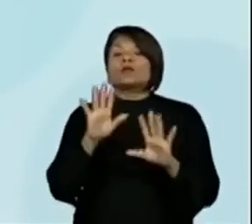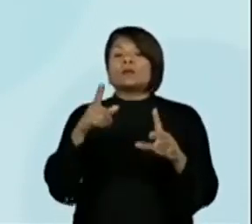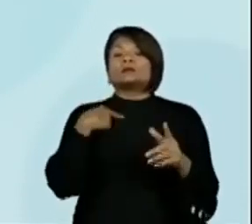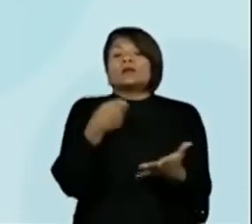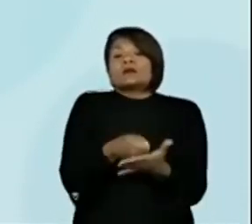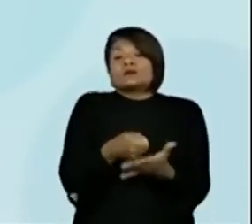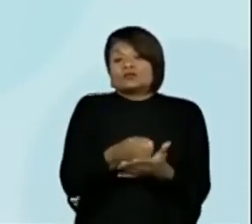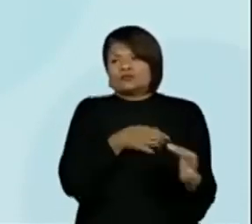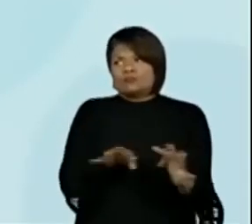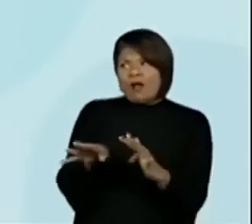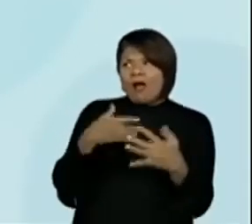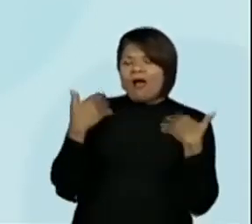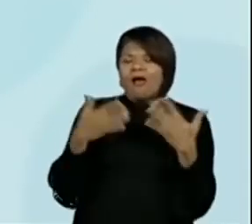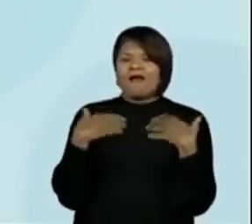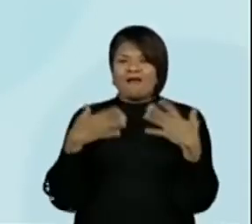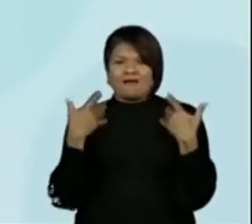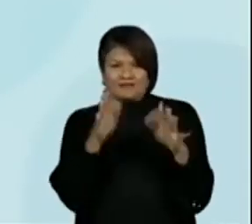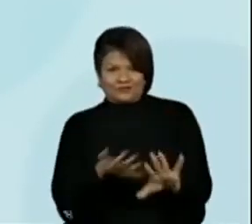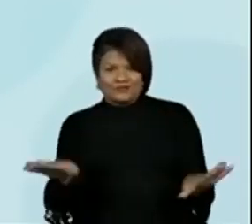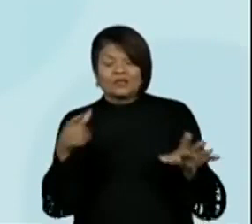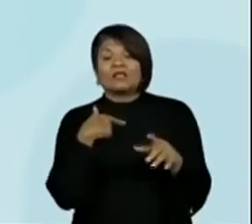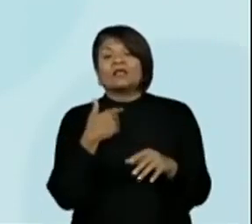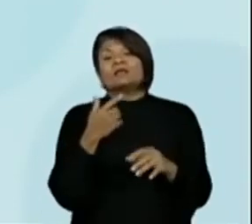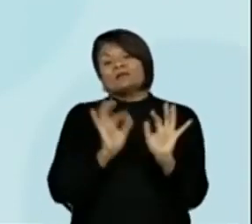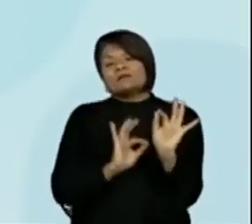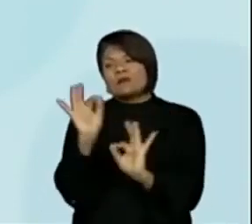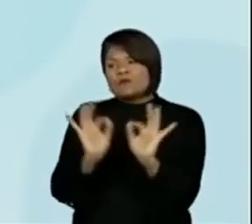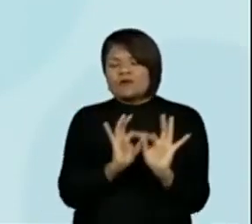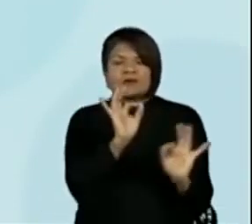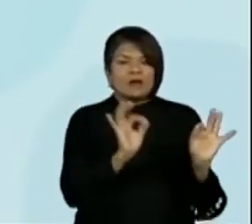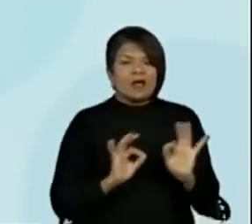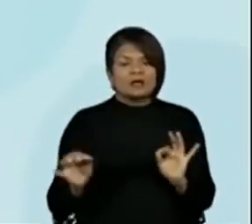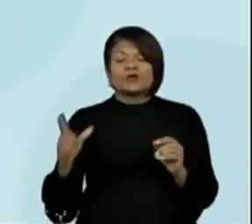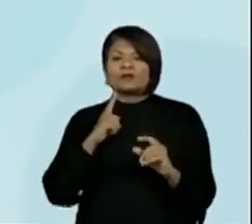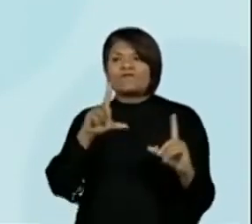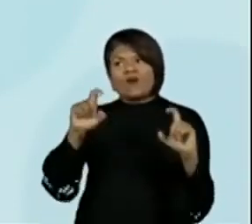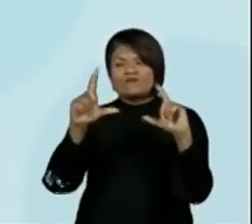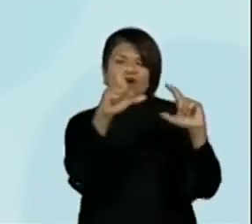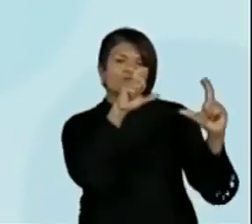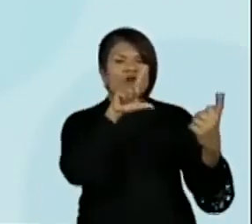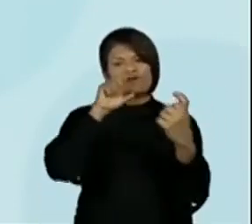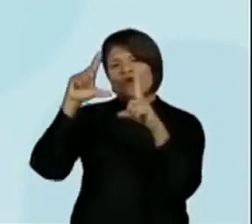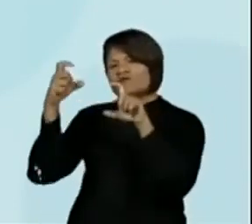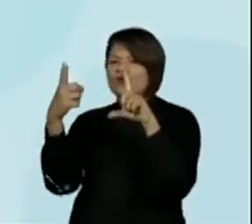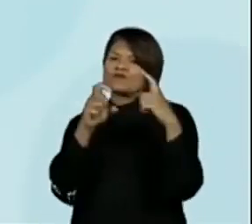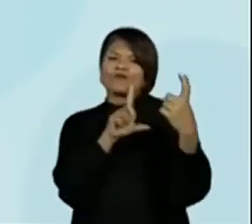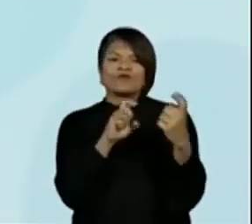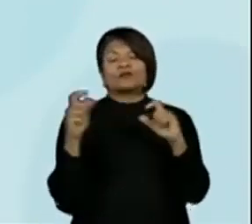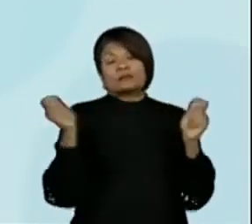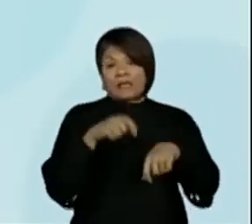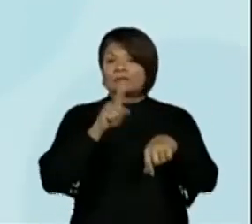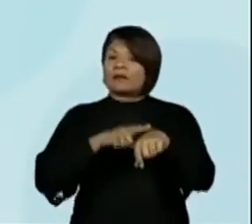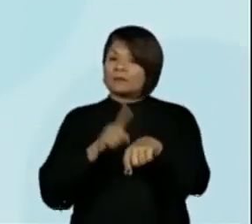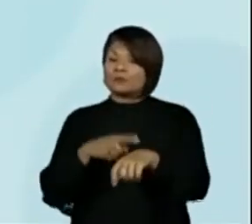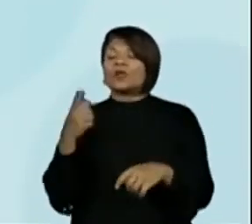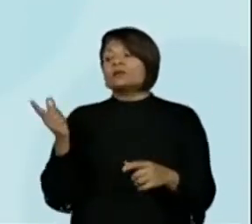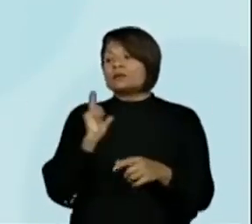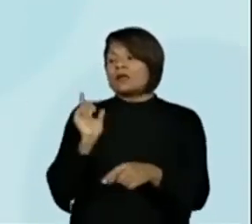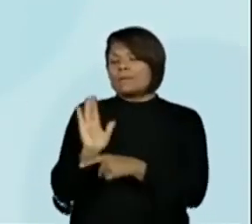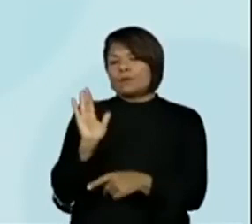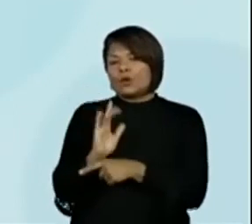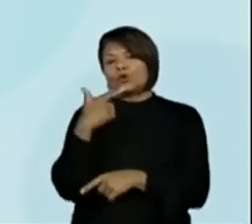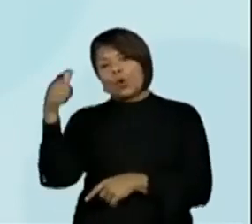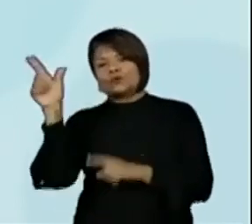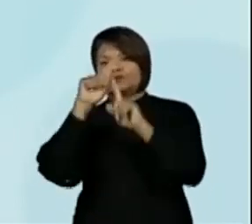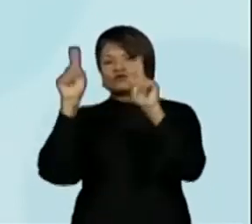da garotada, os organizadores do shopping elaboraram um sistema de sessão de fotos que contará com o apoio de outros funcionários para que